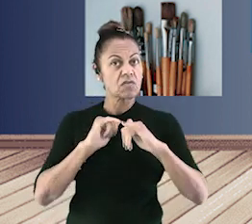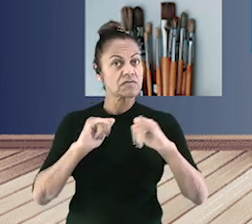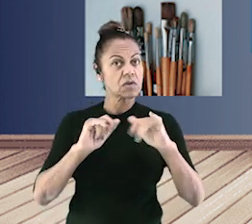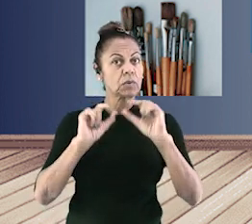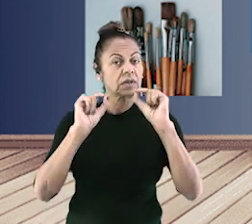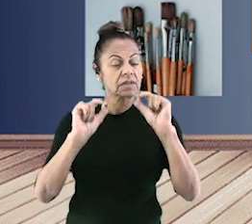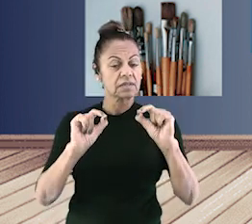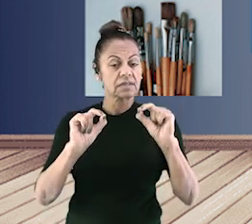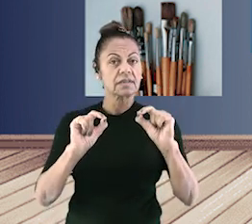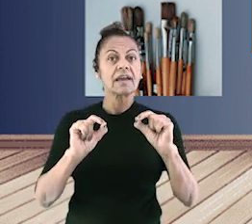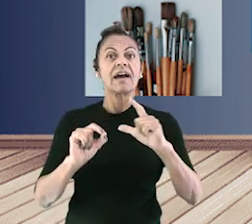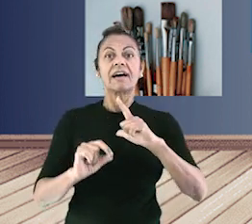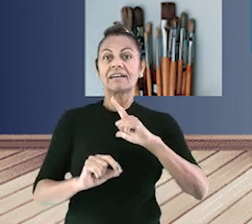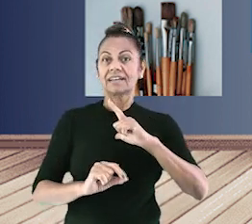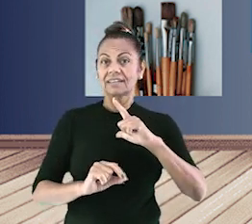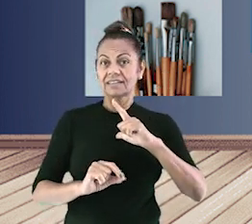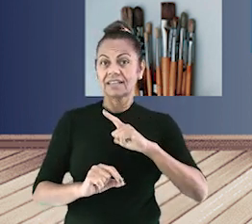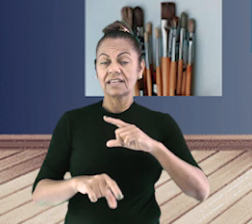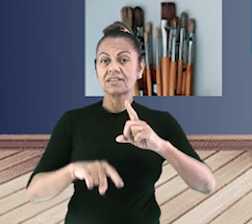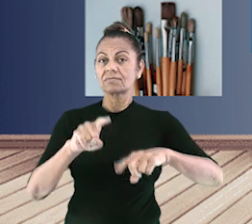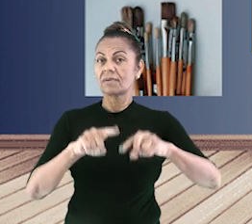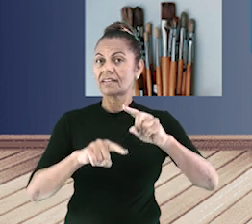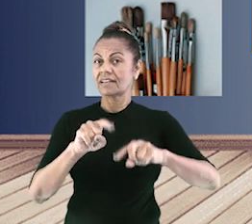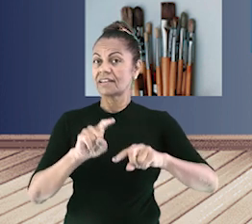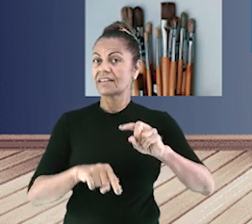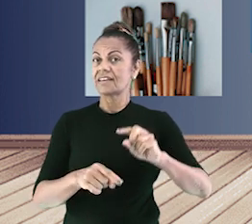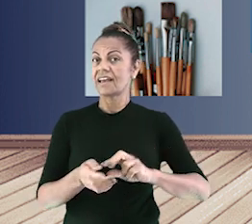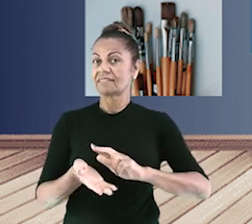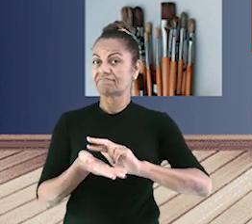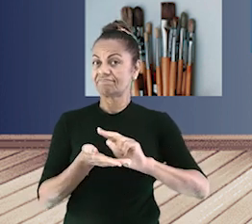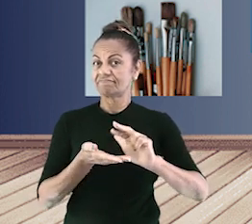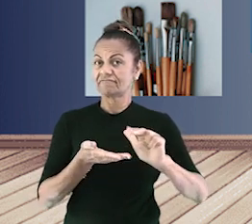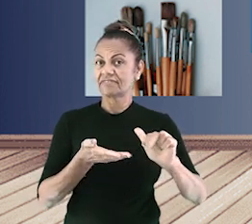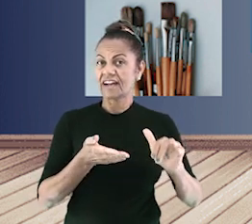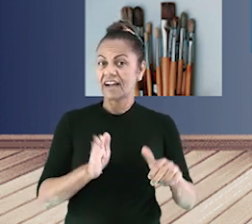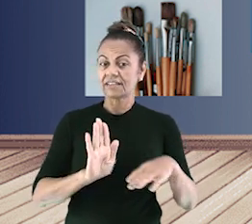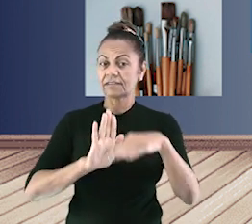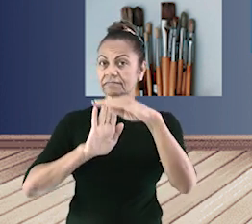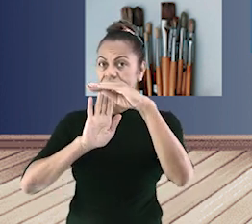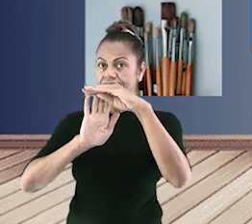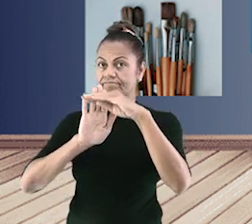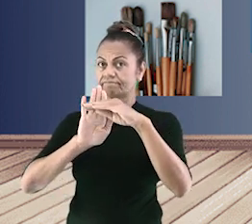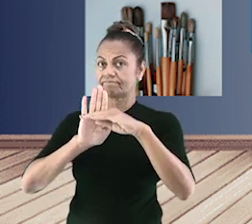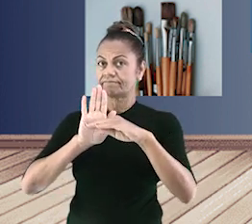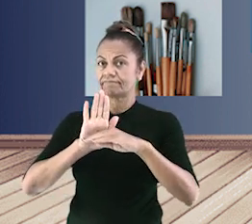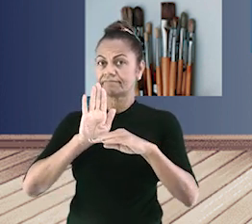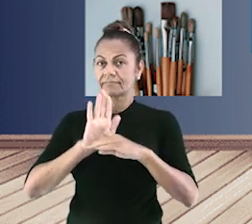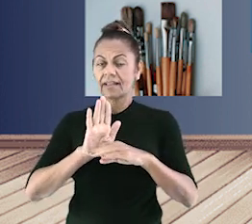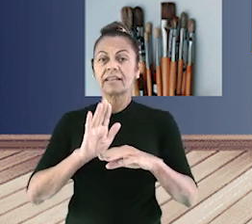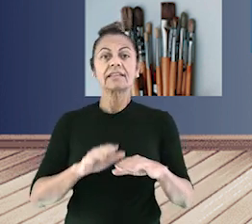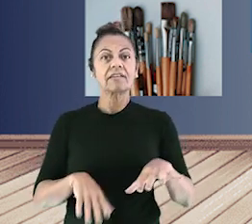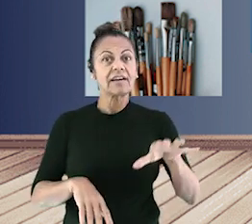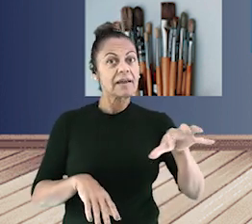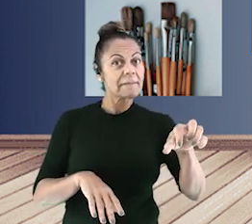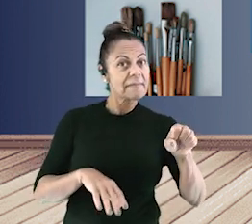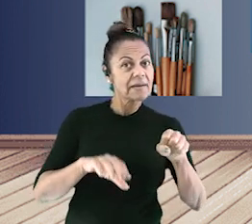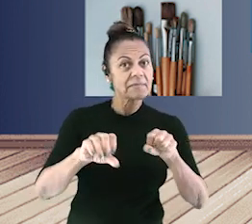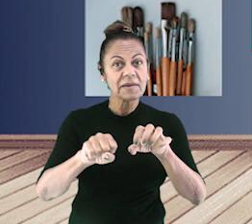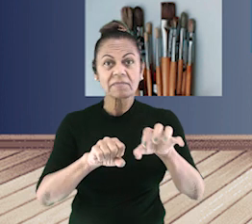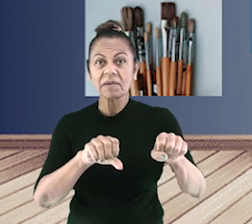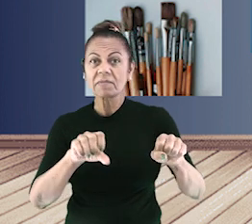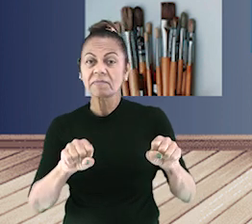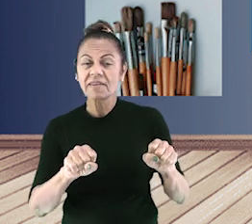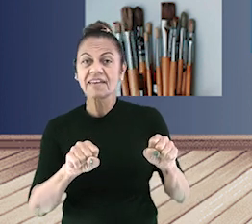os seguintes materiais. Então, já separa isso, vai lá, já separa, para que possamos